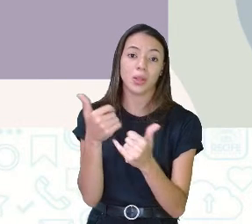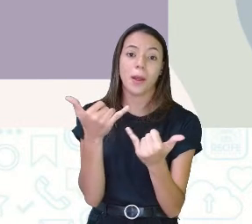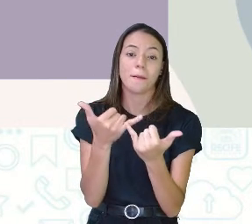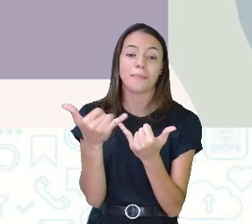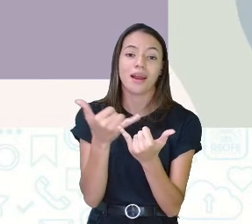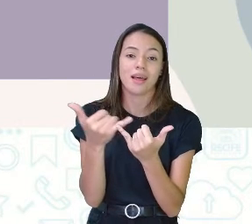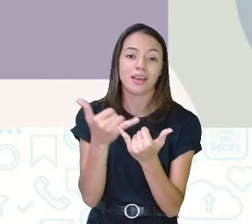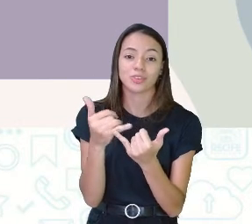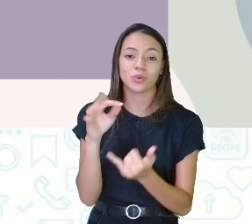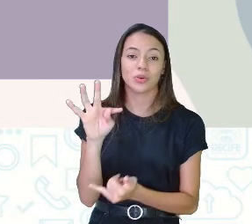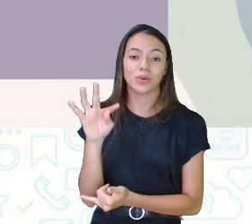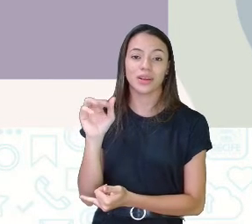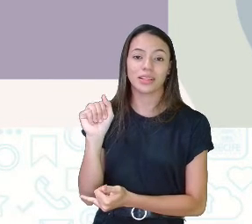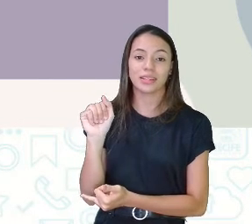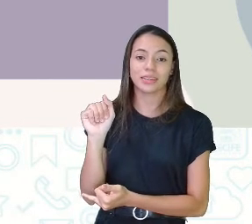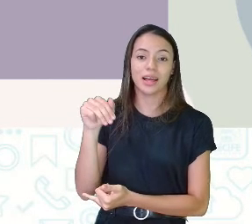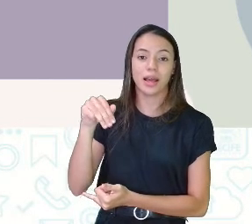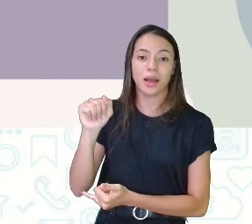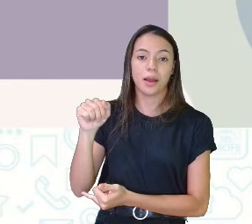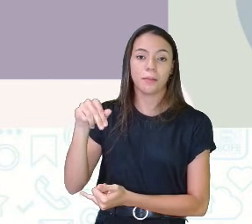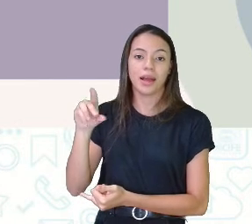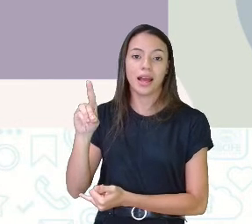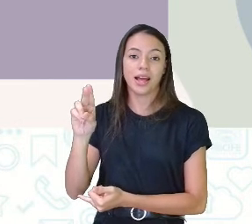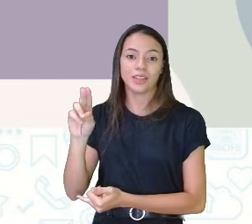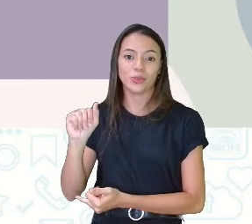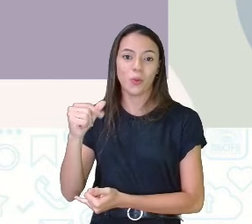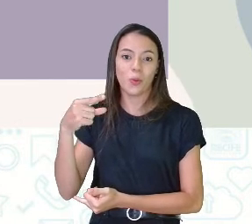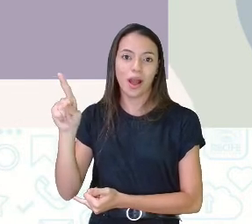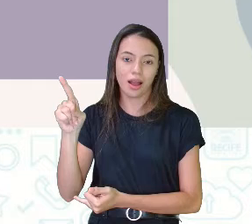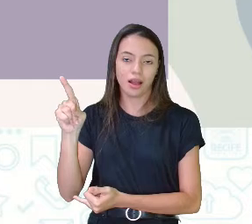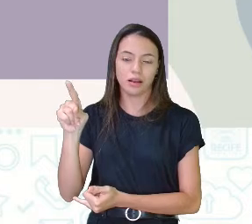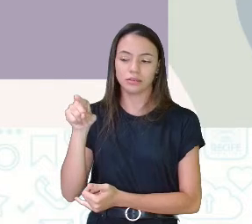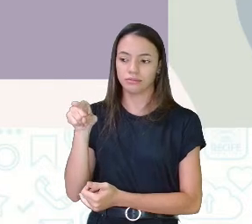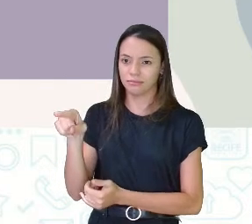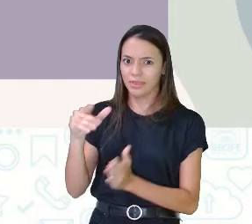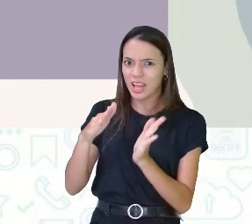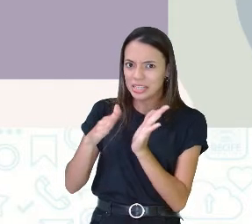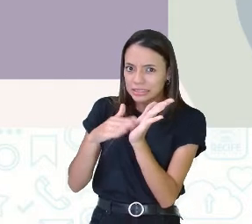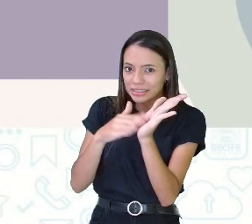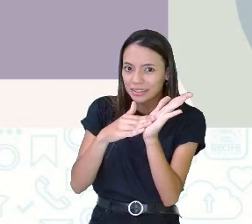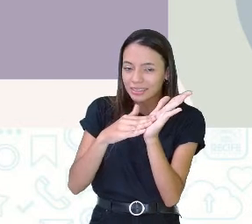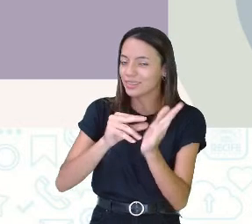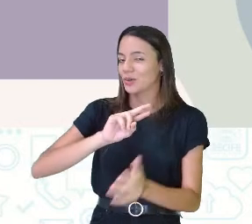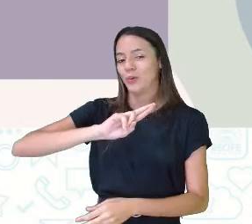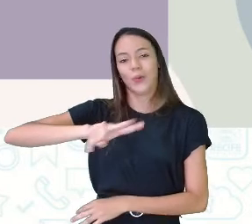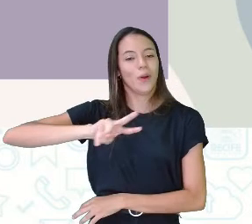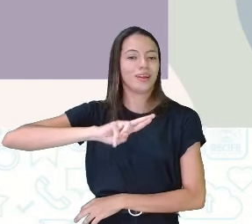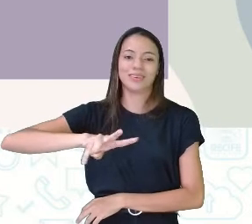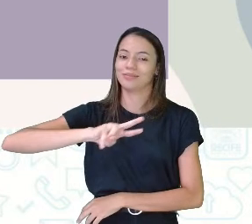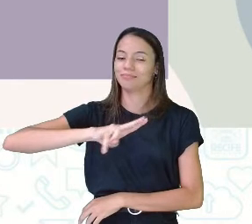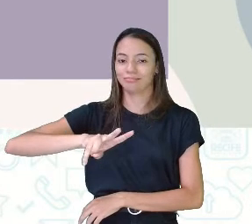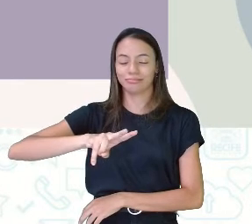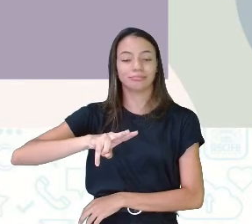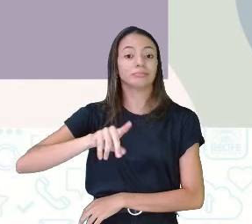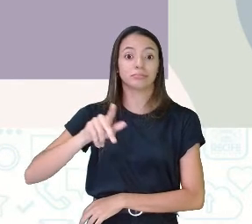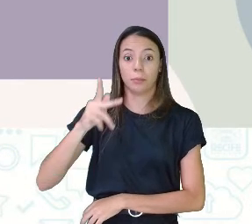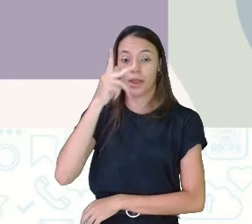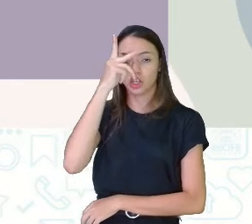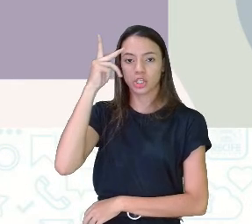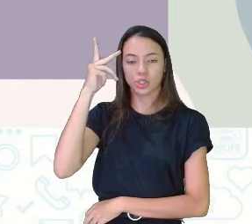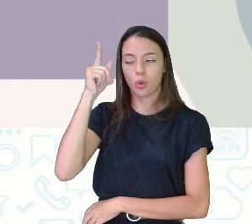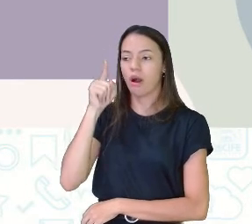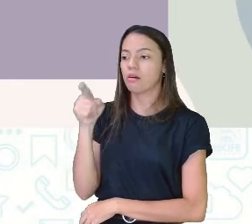tamanduá. Veja, aqui a gente tem claramente, não é um elogio. Então, nesse exemplo, o enunciador, de